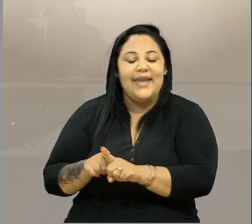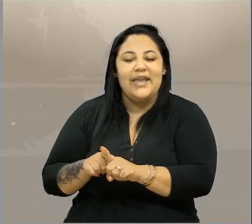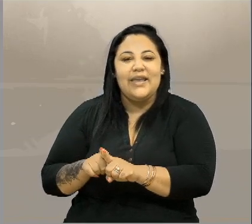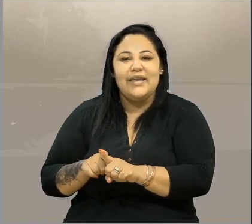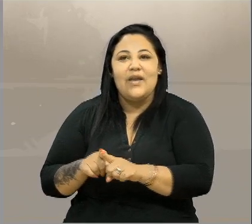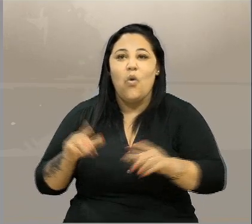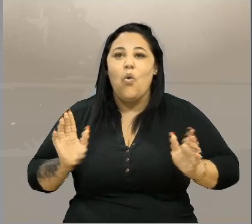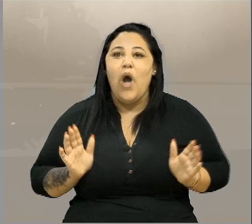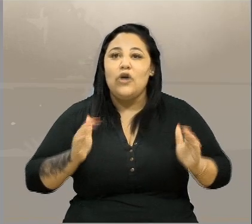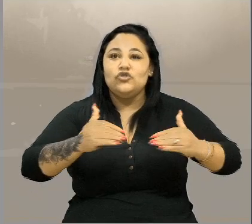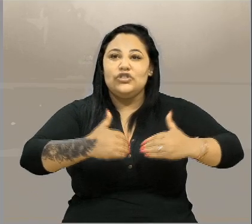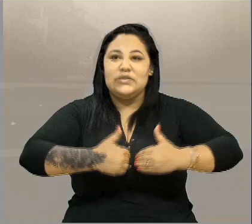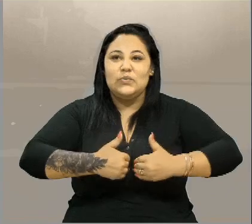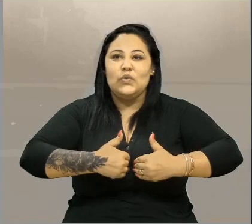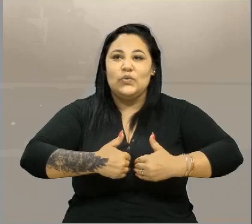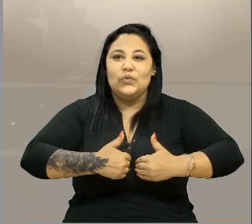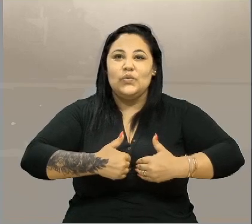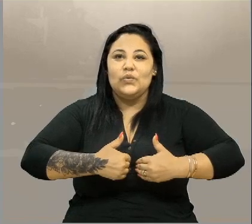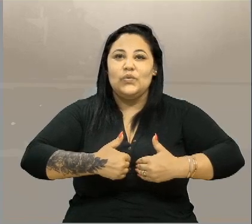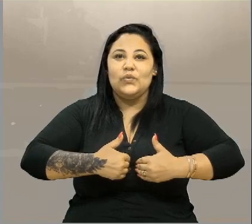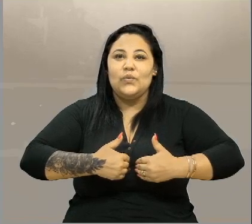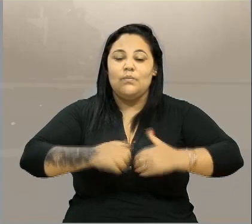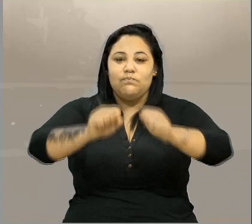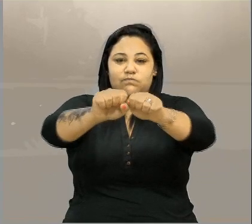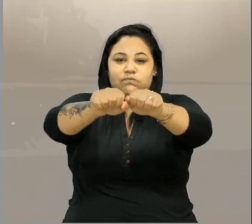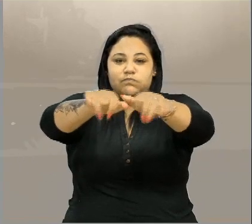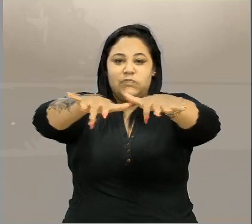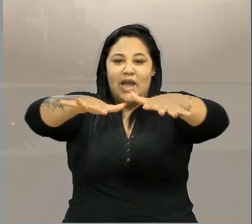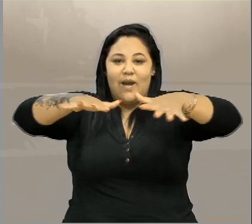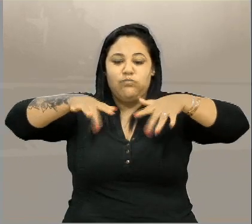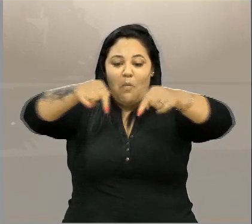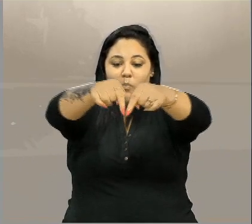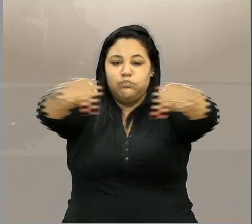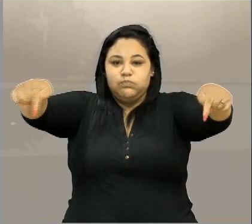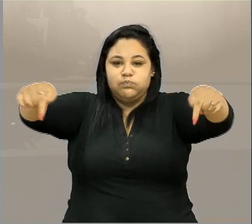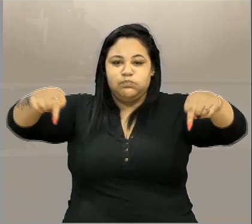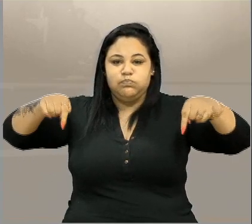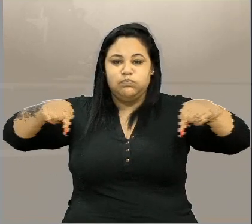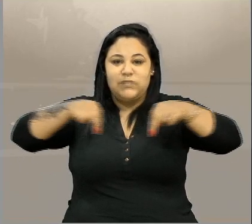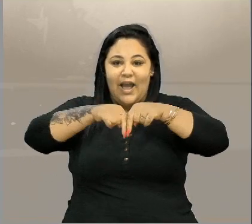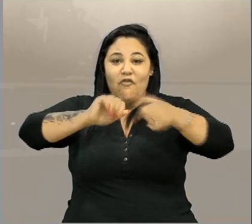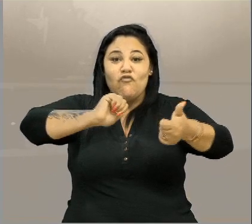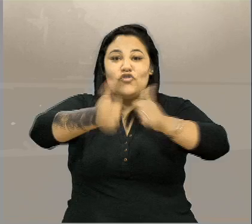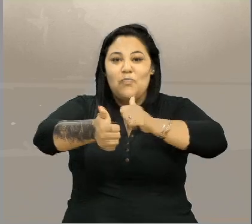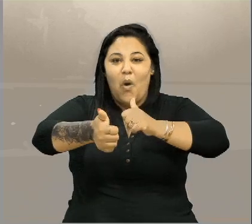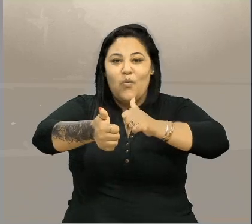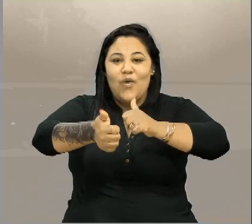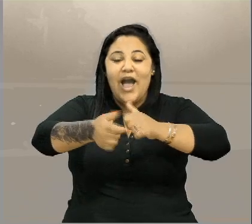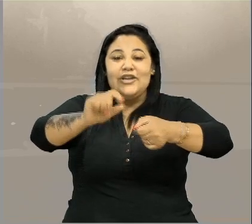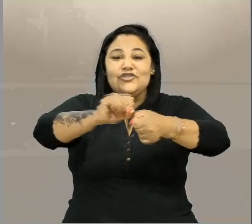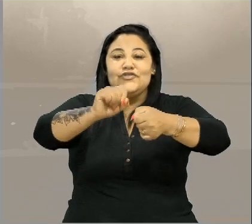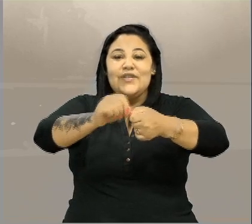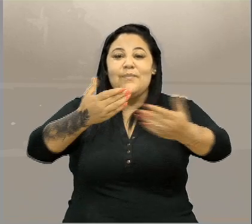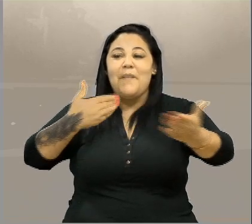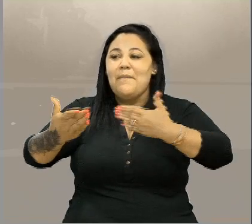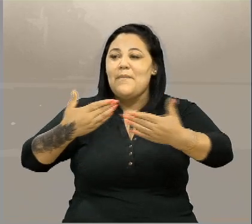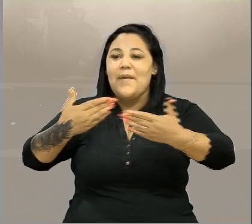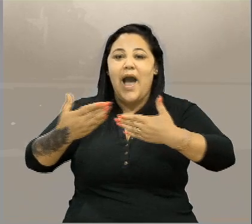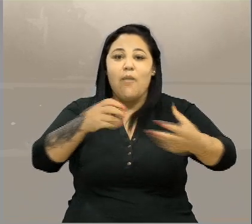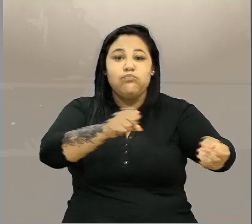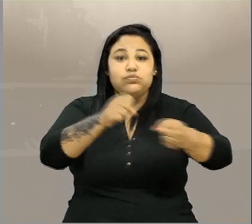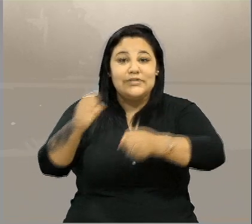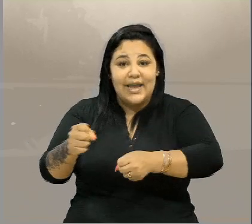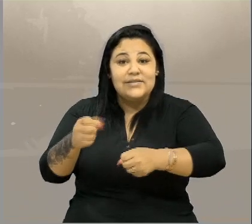do autismo nos estádios de futebol. A gente fez conversas, né, para que as pessoas pudessem frequentar